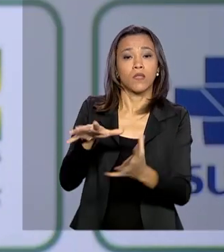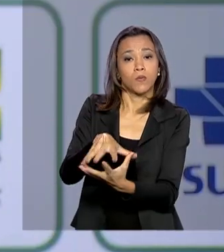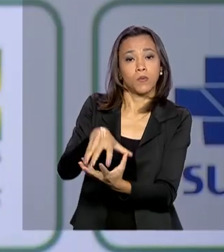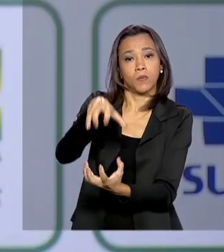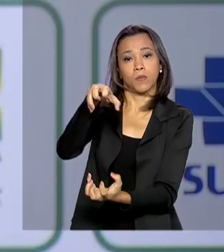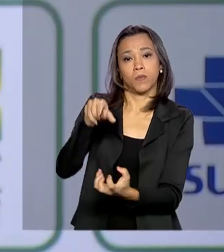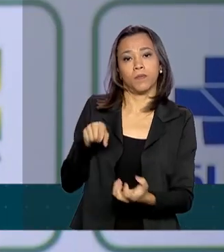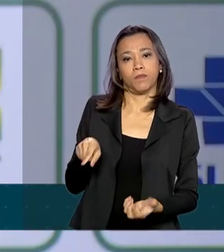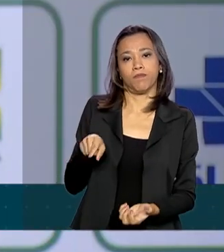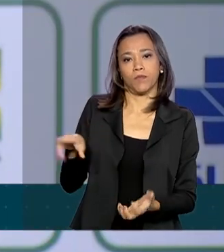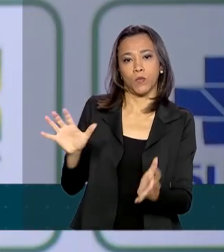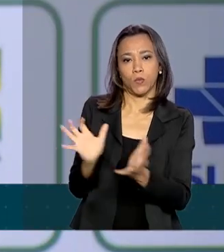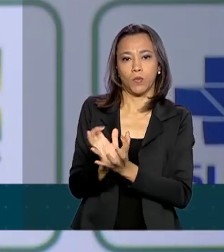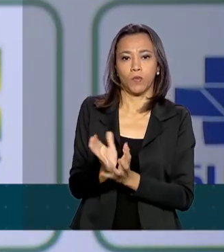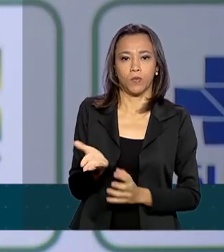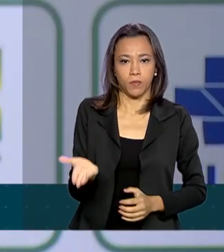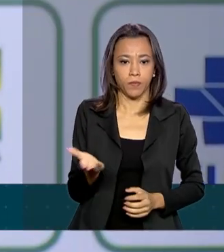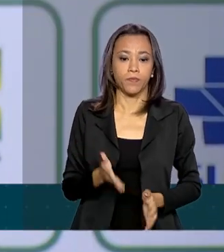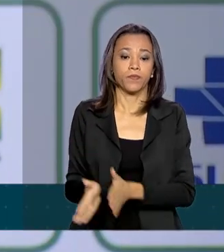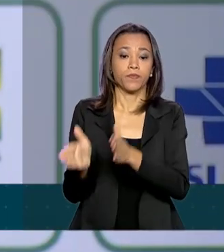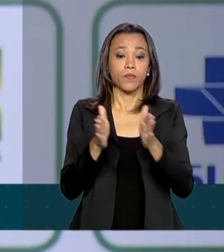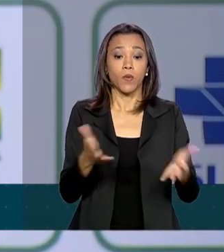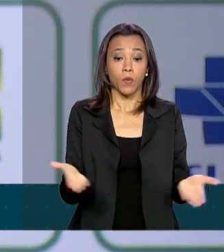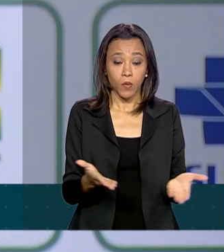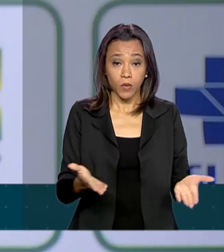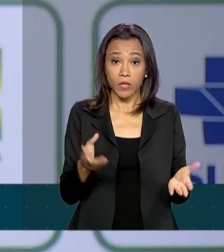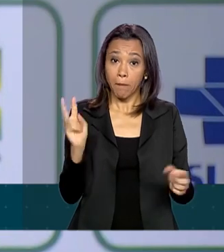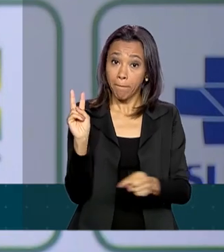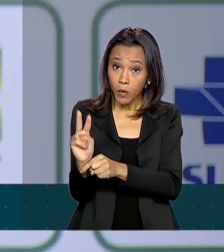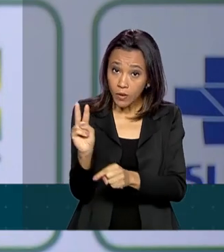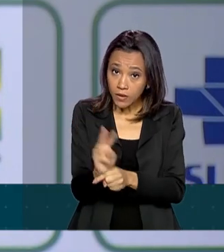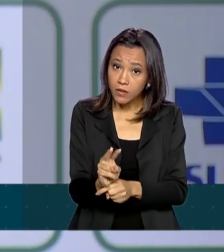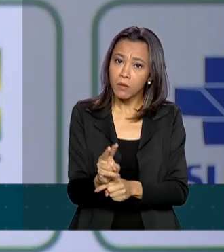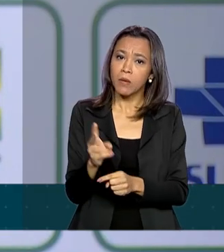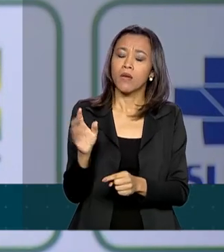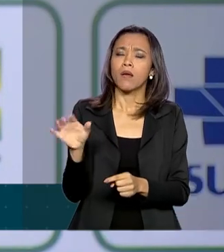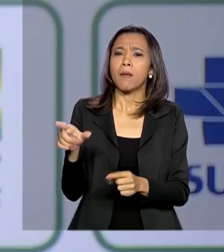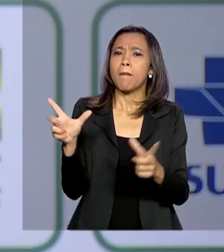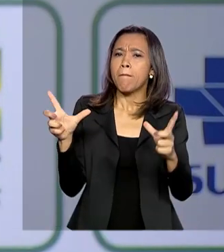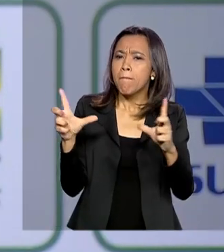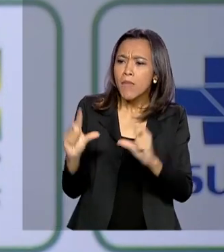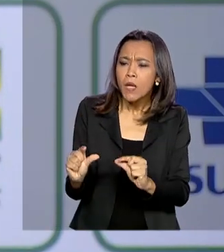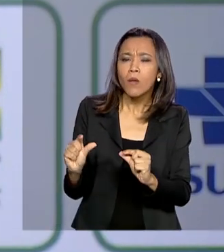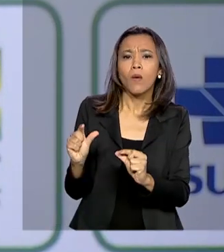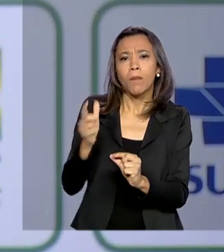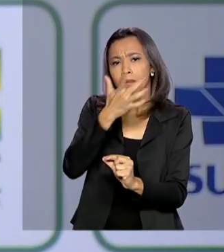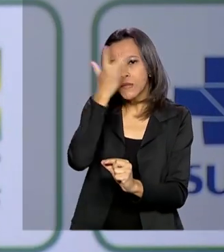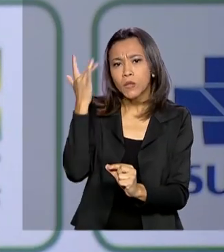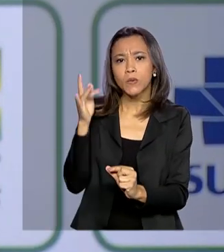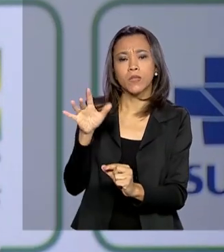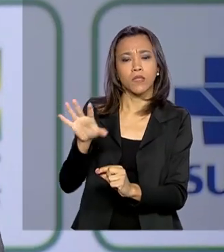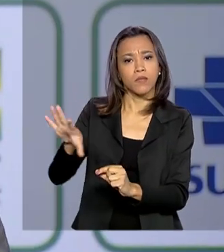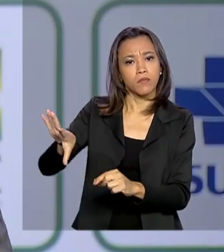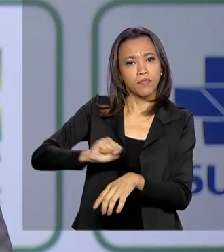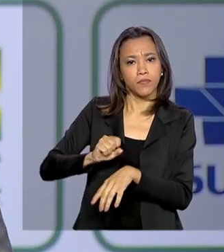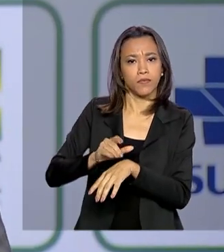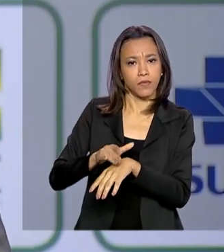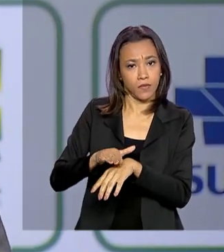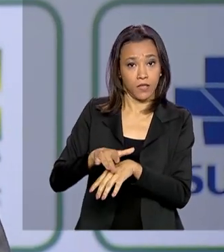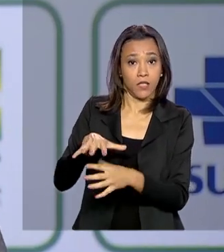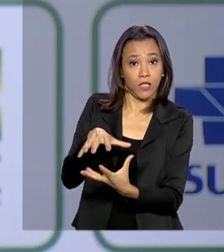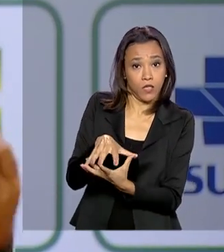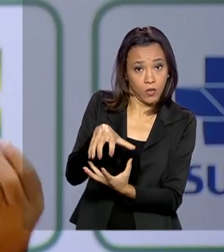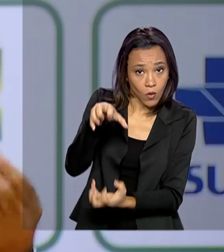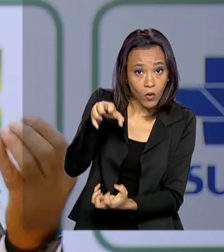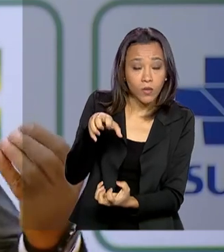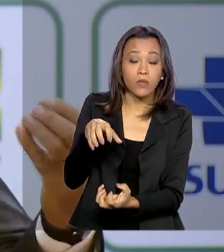proteção. Quanto menos idosos nós tivermos com esta gripe, menos pressão nós